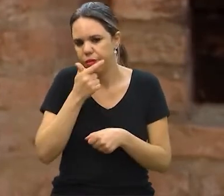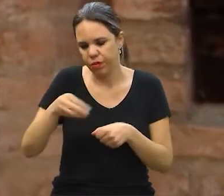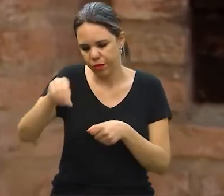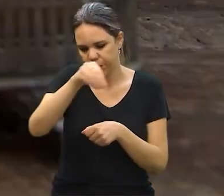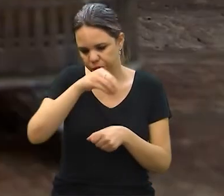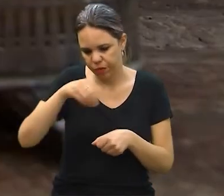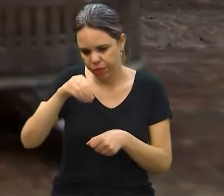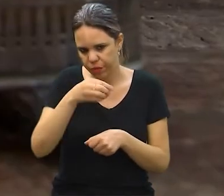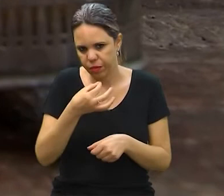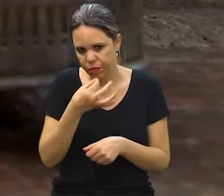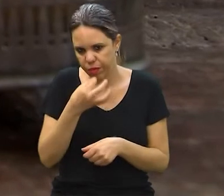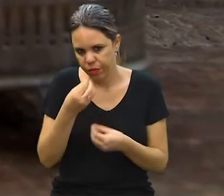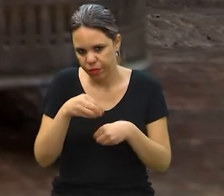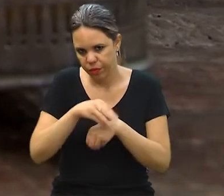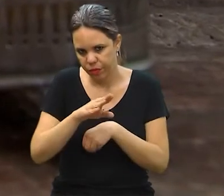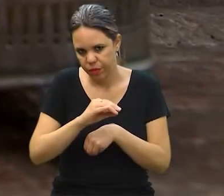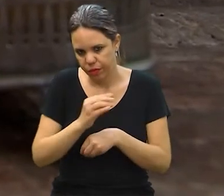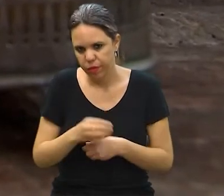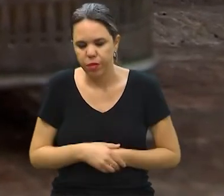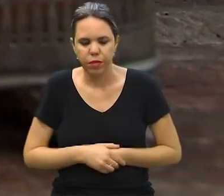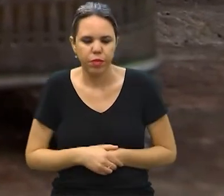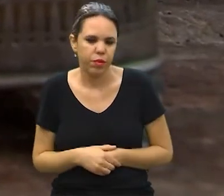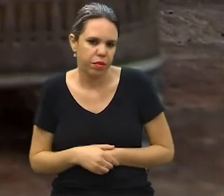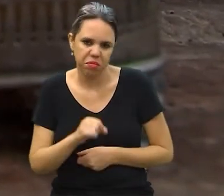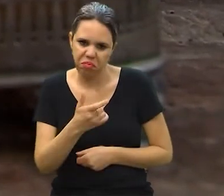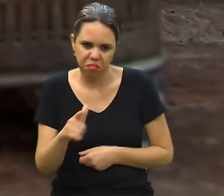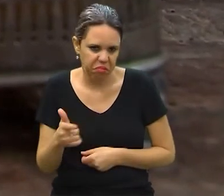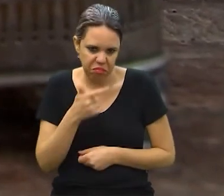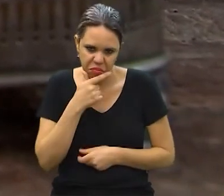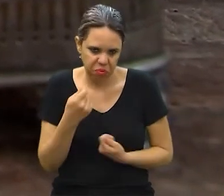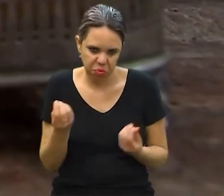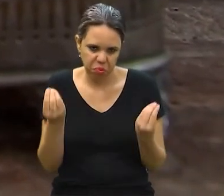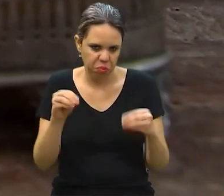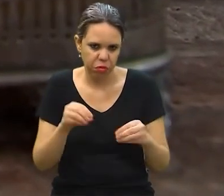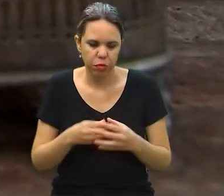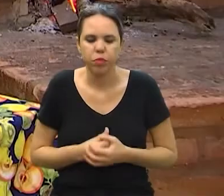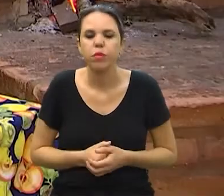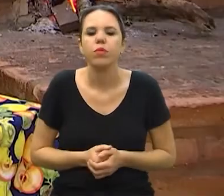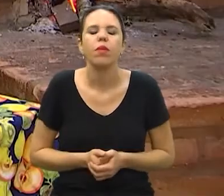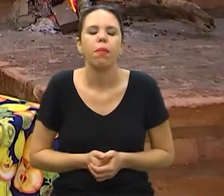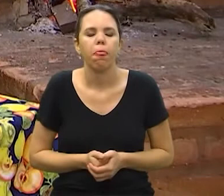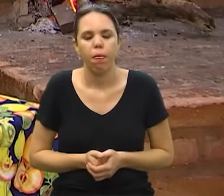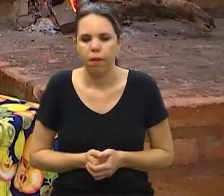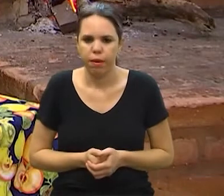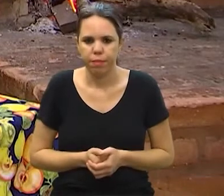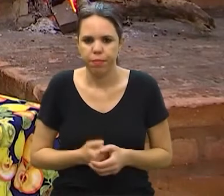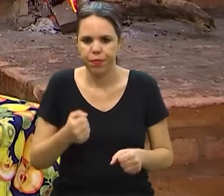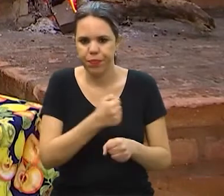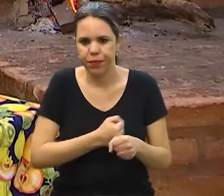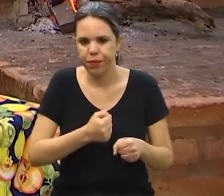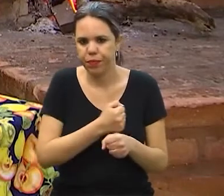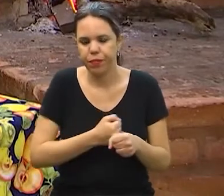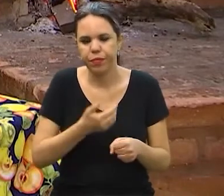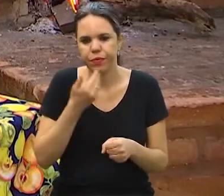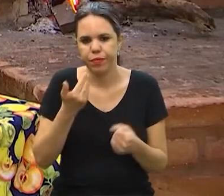mais saboroso, a sugestão que a gente dá é colocar. Mas também, se não tiver, não precisa pôr, né? Então, assim, é uma receita